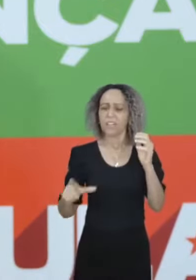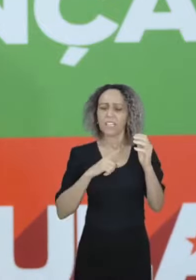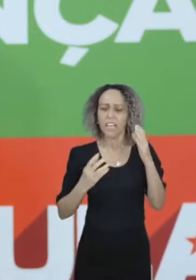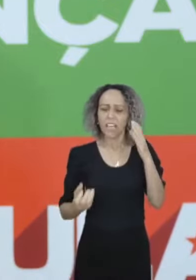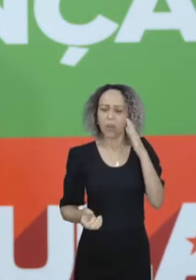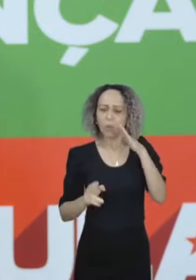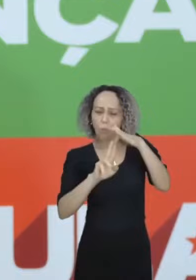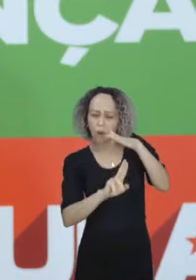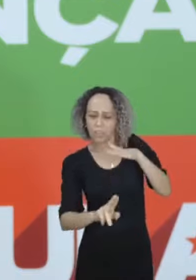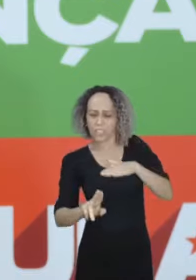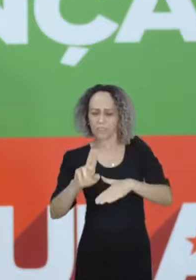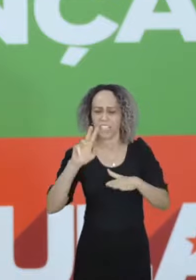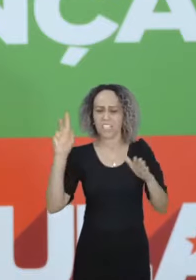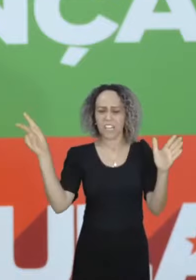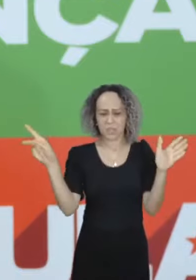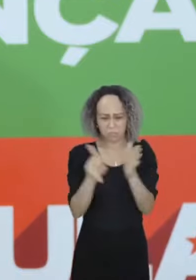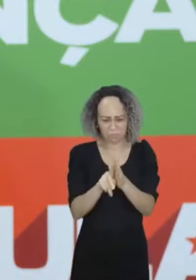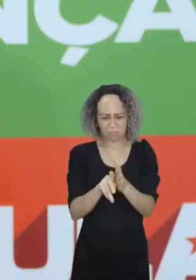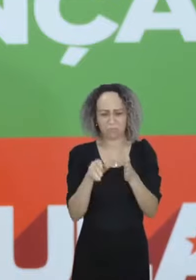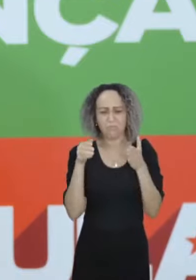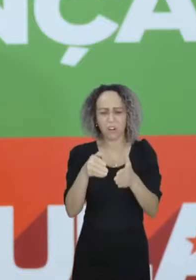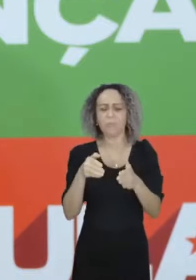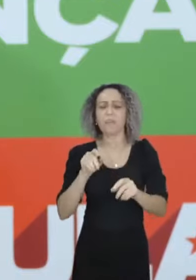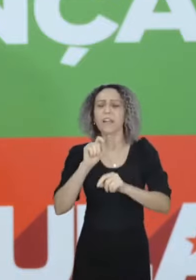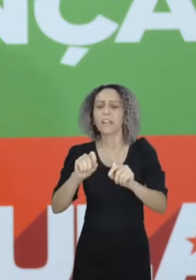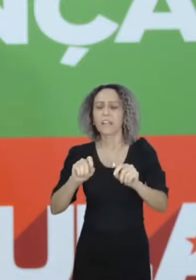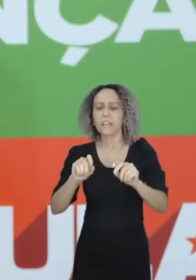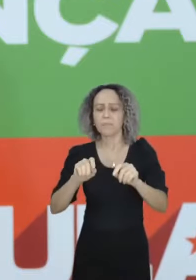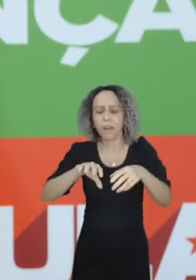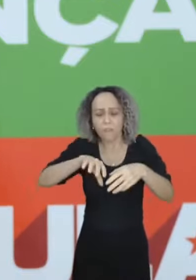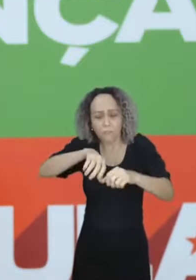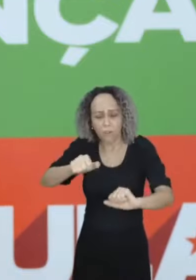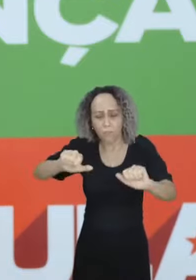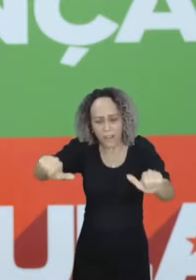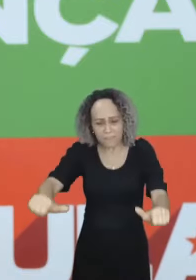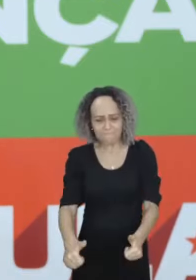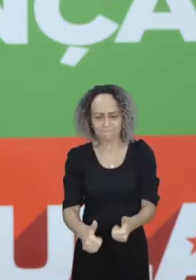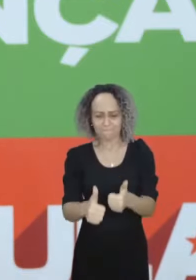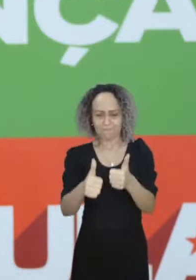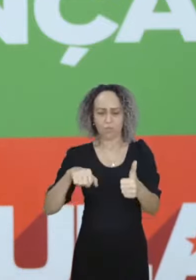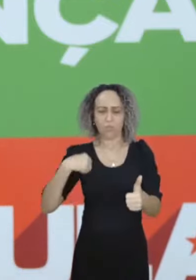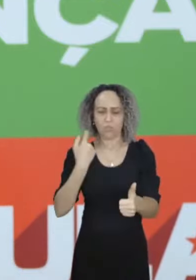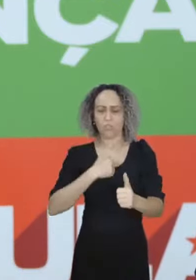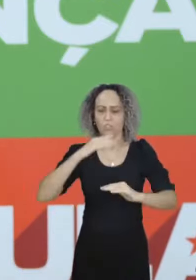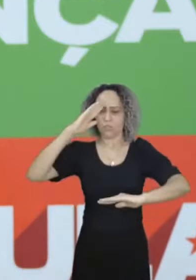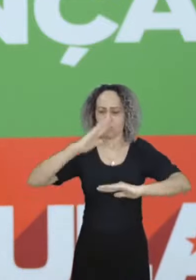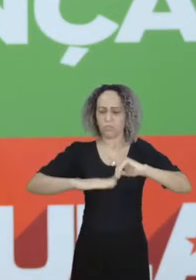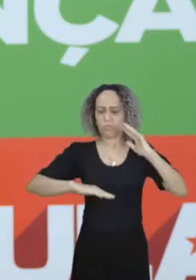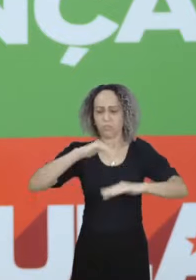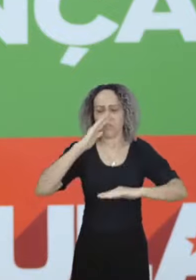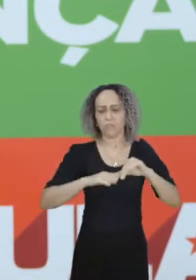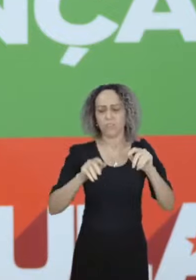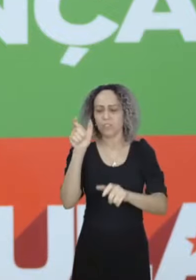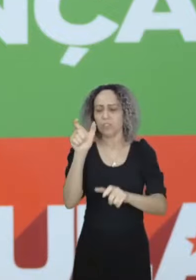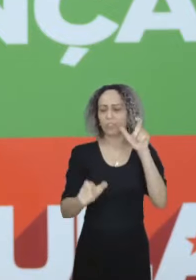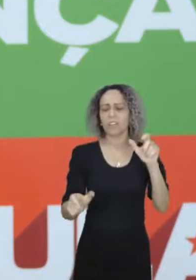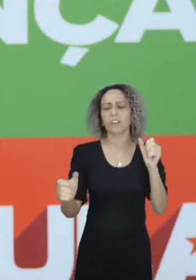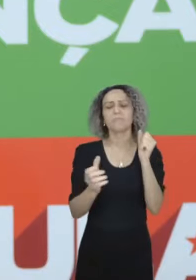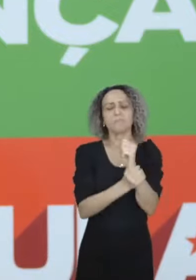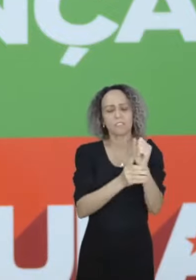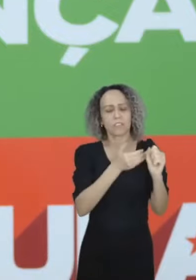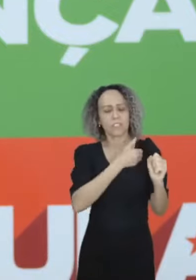qualificar melhor os nossos profissionais de segurança pública. Essa é a decisão tomada